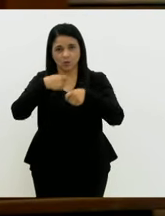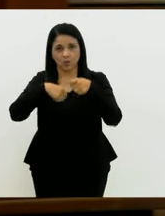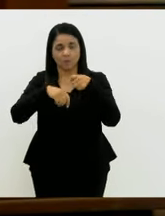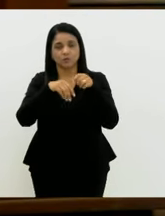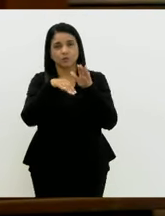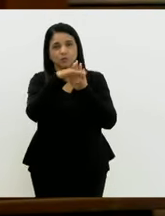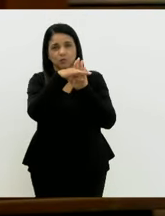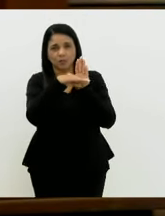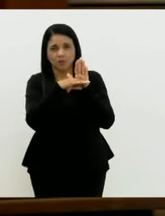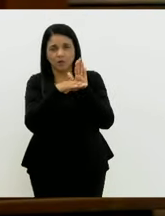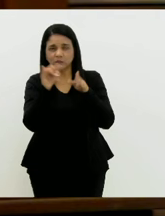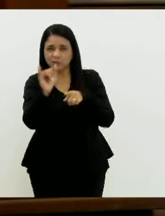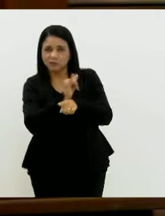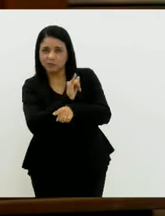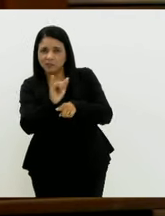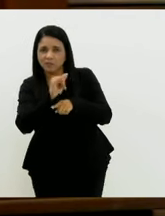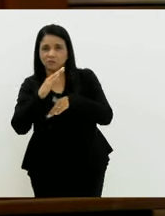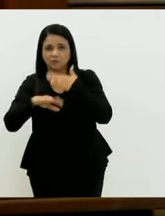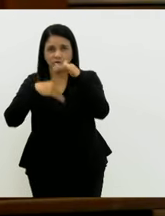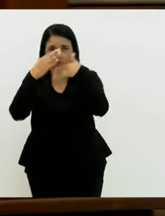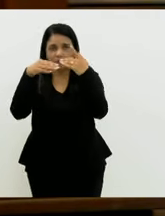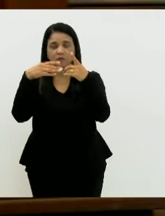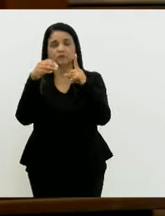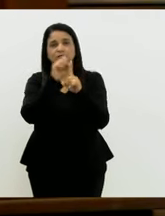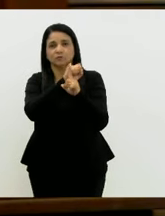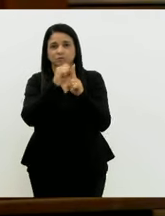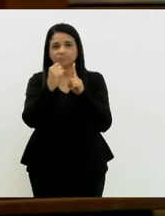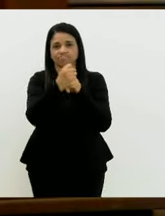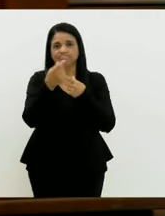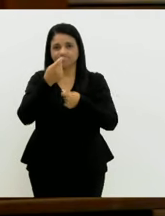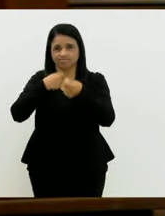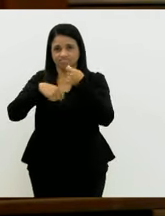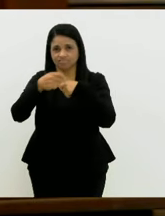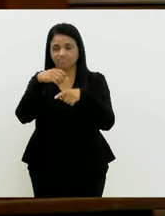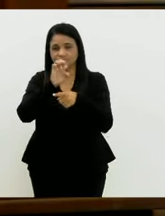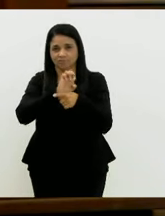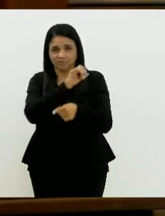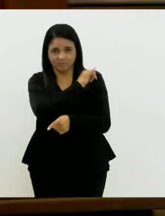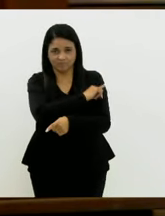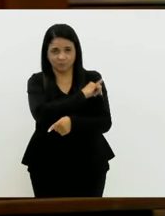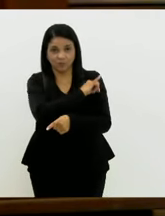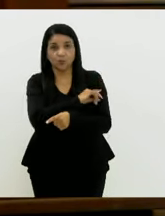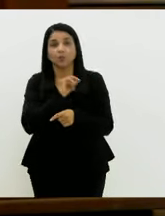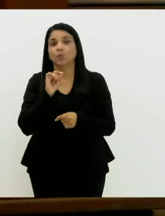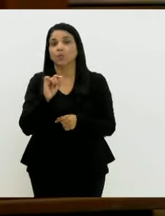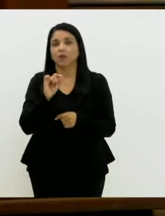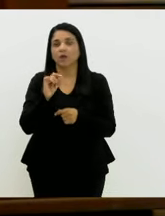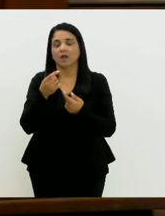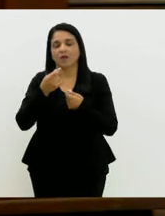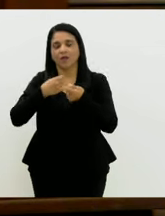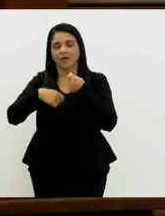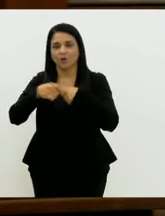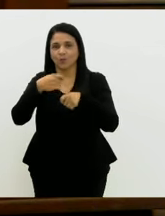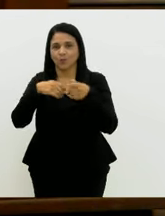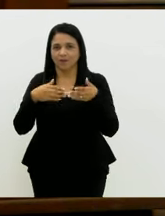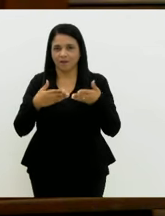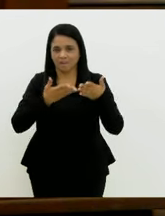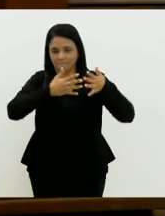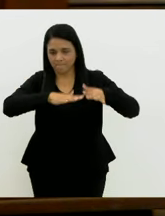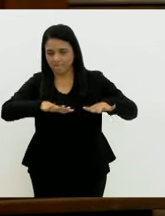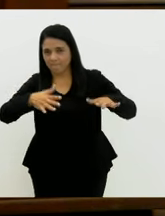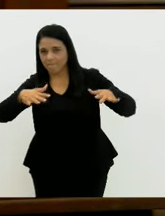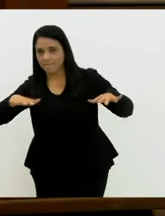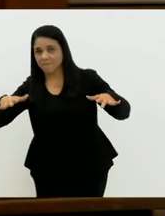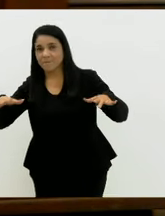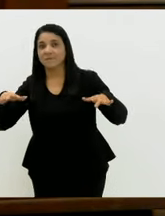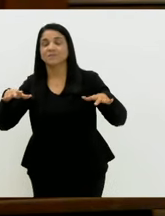de Desenvolvimento Econômico e Social do nosso estado do Rio de Janeiro, que é a economia do mar. E é com